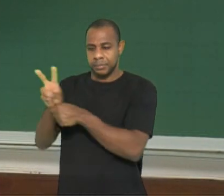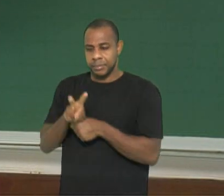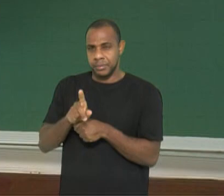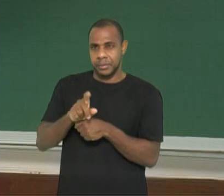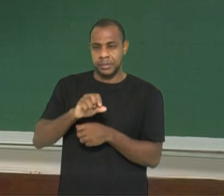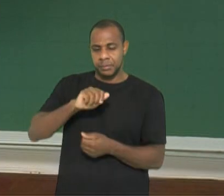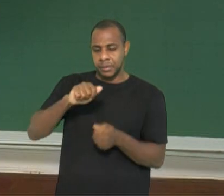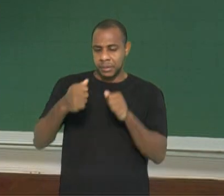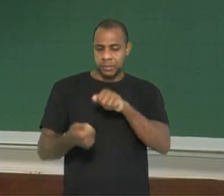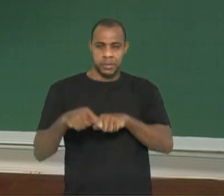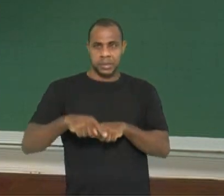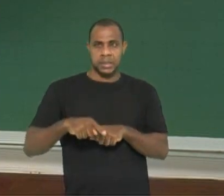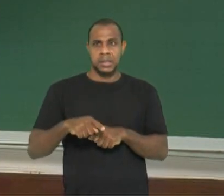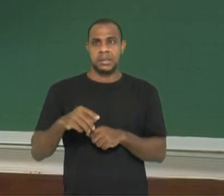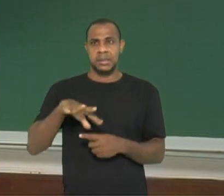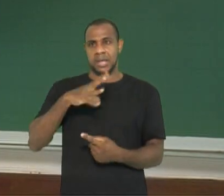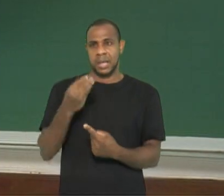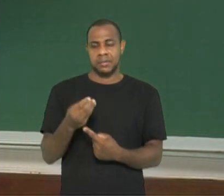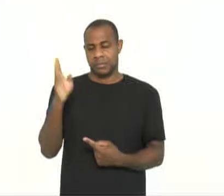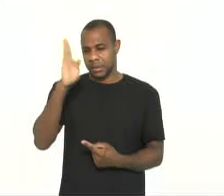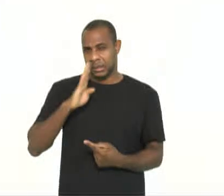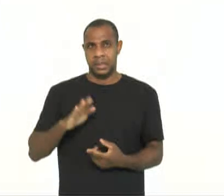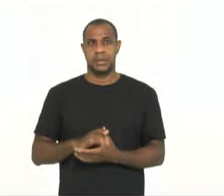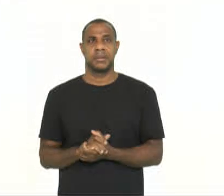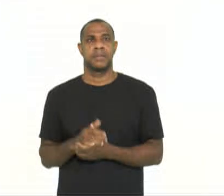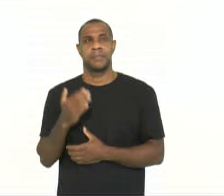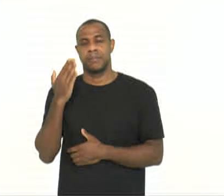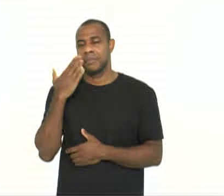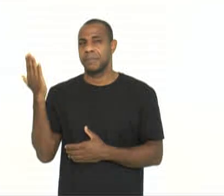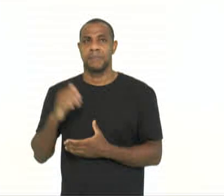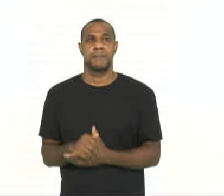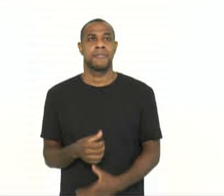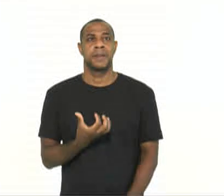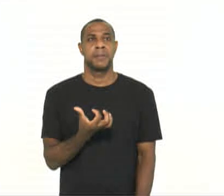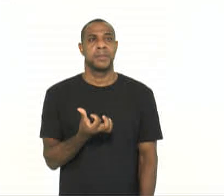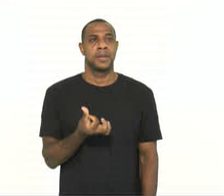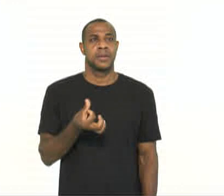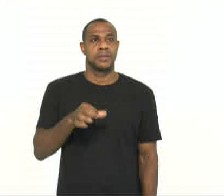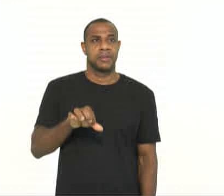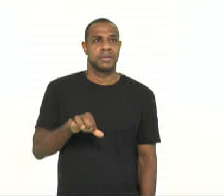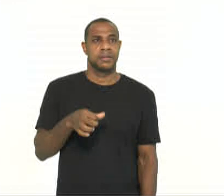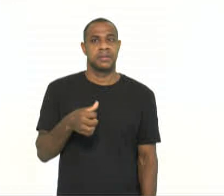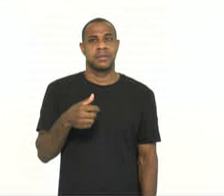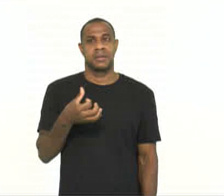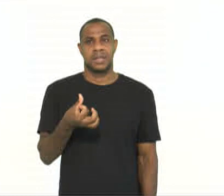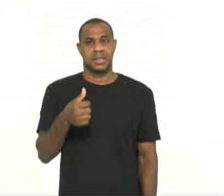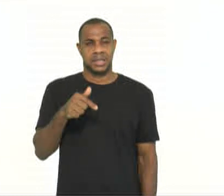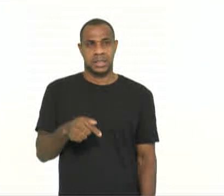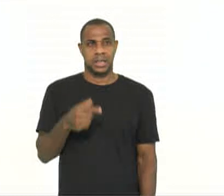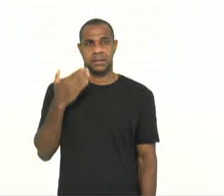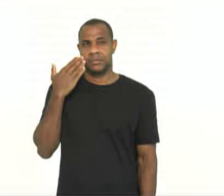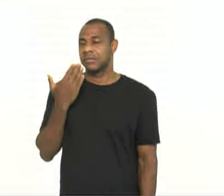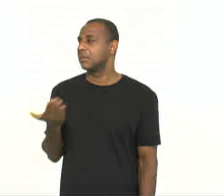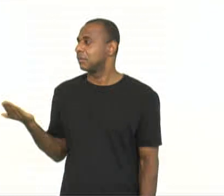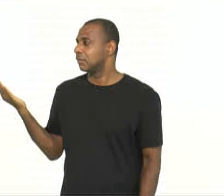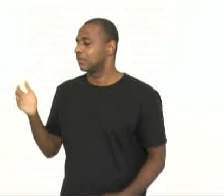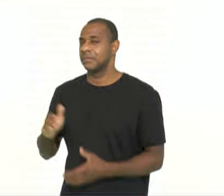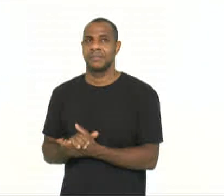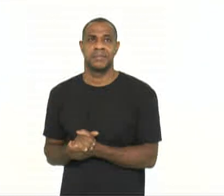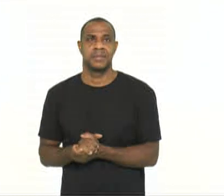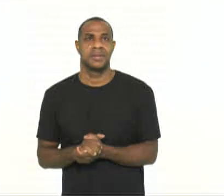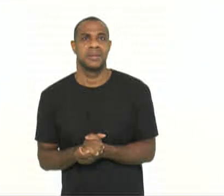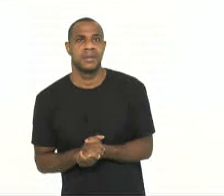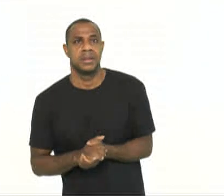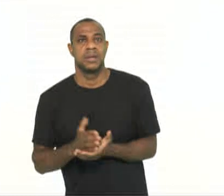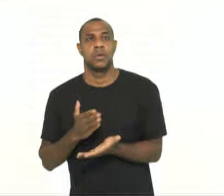parte desse movimento na parte estética. E nós vemos em 67, Festival de Música Popular da TV Record, Caetano Veloso toca Alegria,